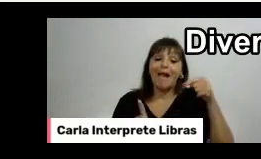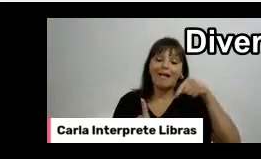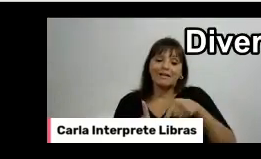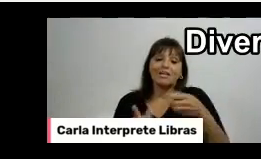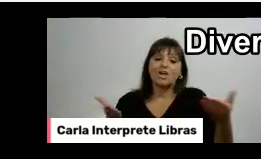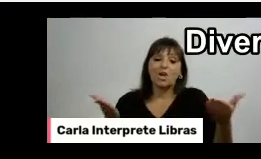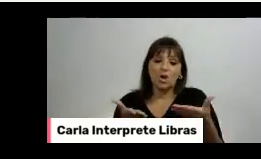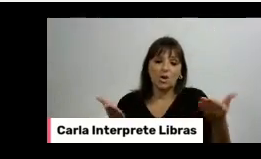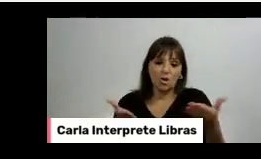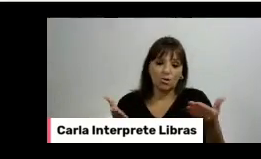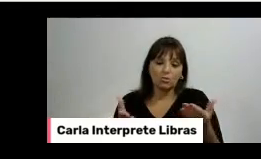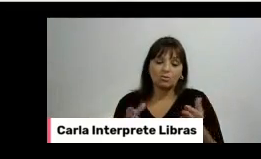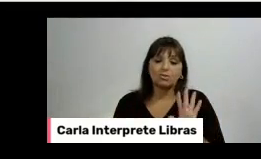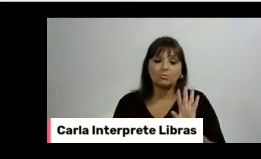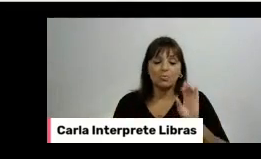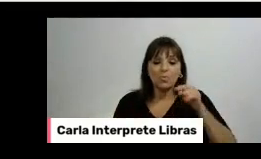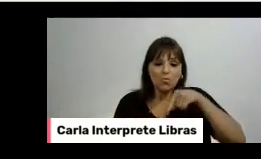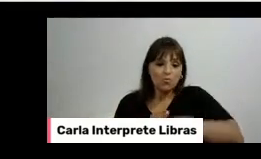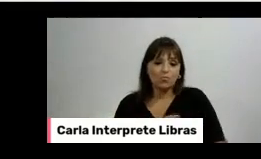né? Diversidade.